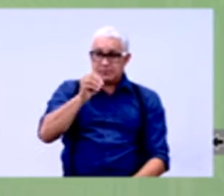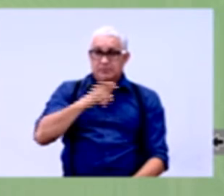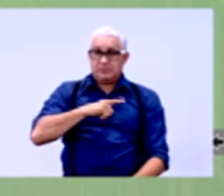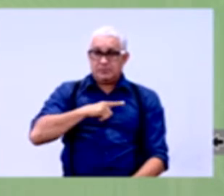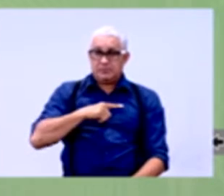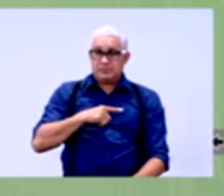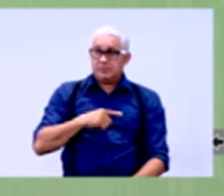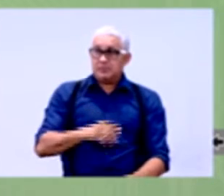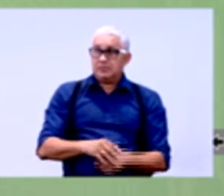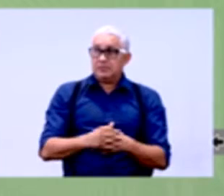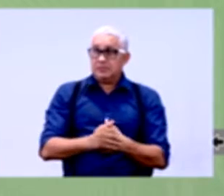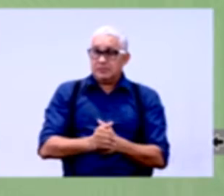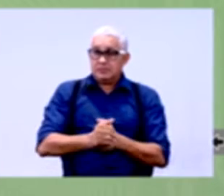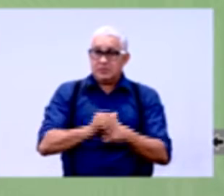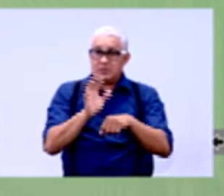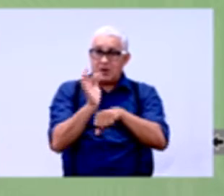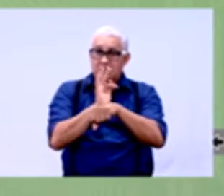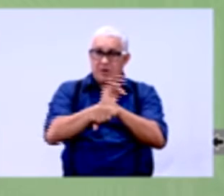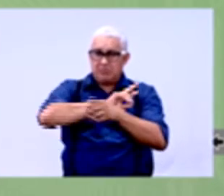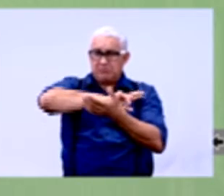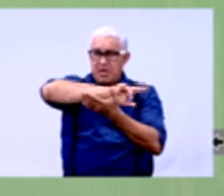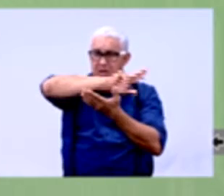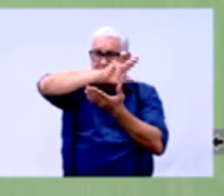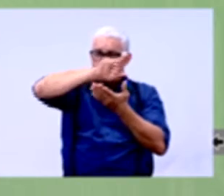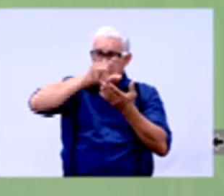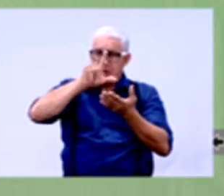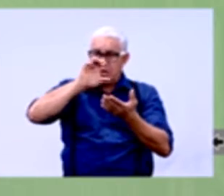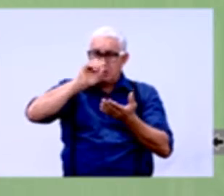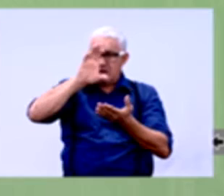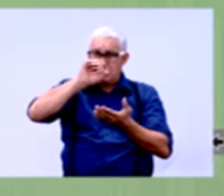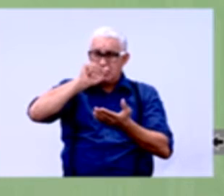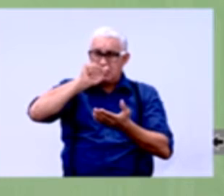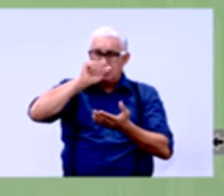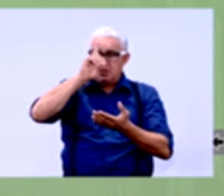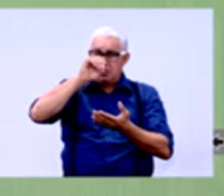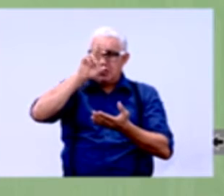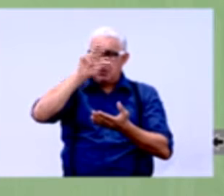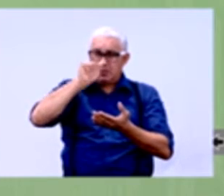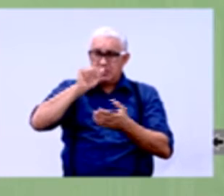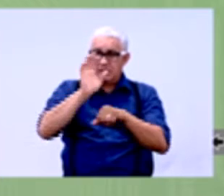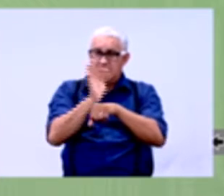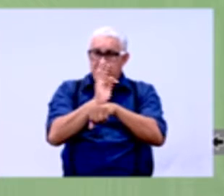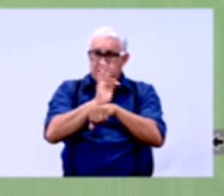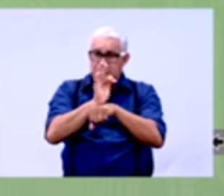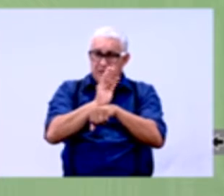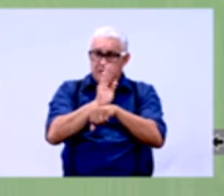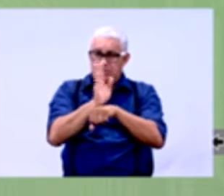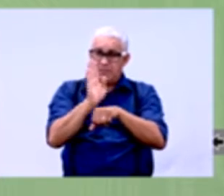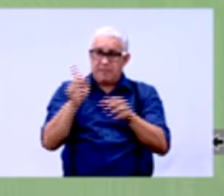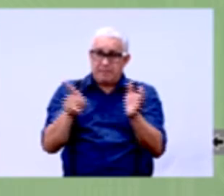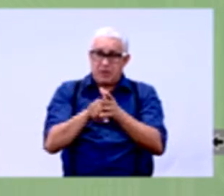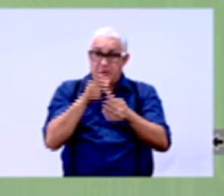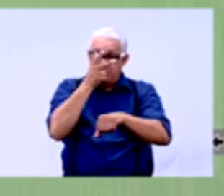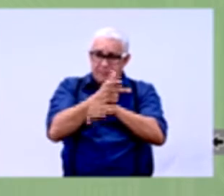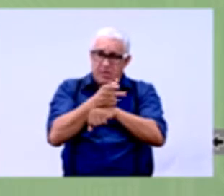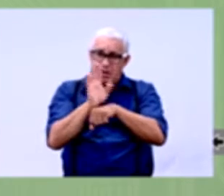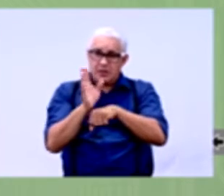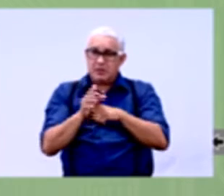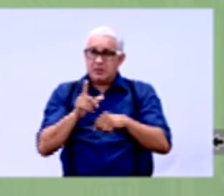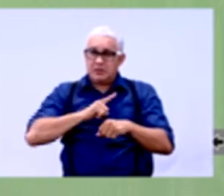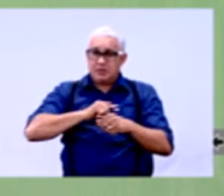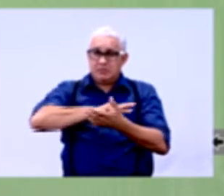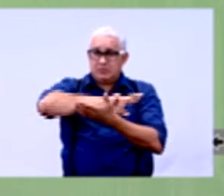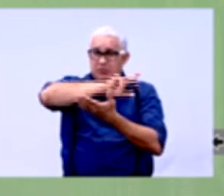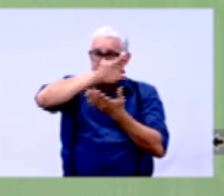de filmes em uma locadora de vídeo, certo? Então olha só, aqui nós temos passamos a ter